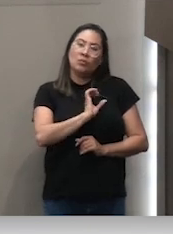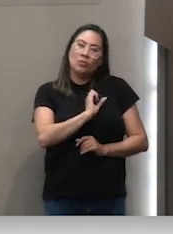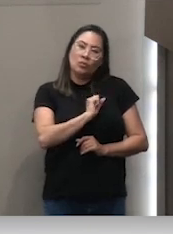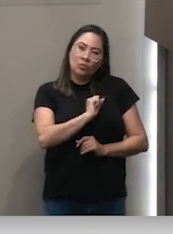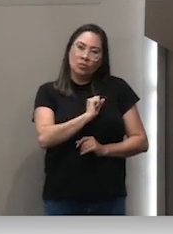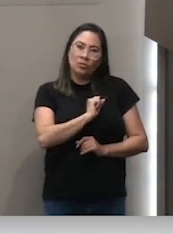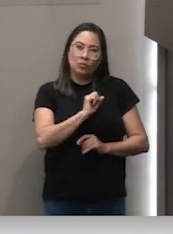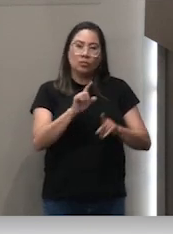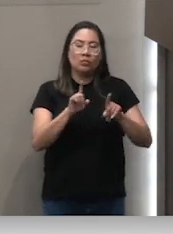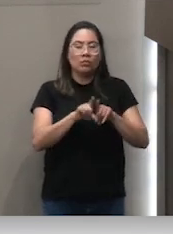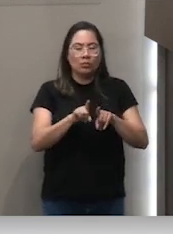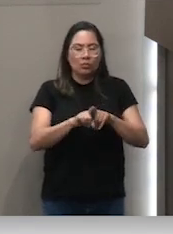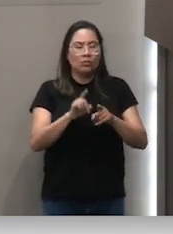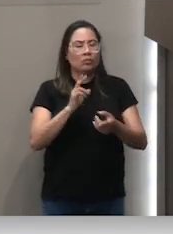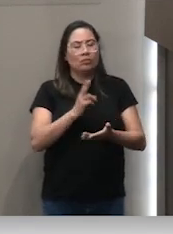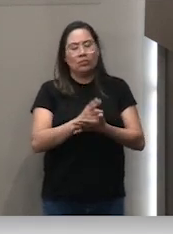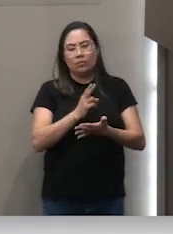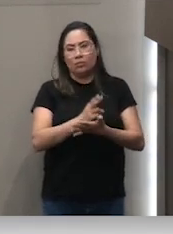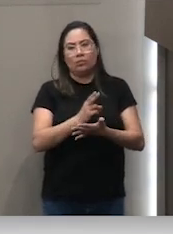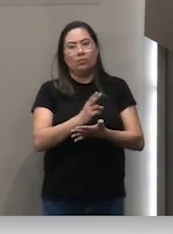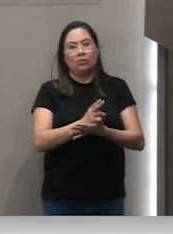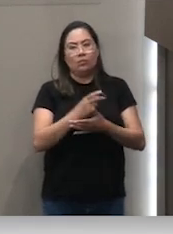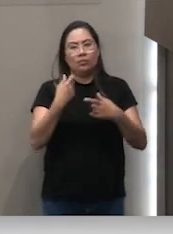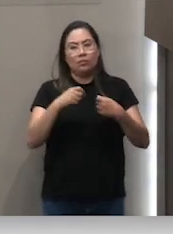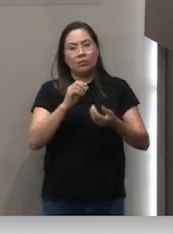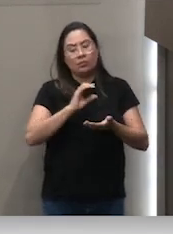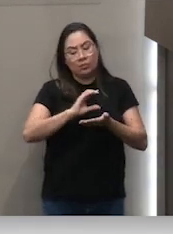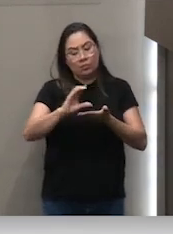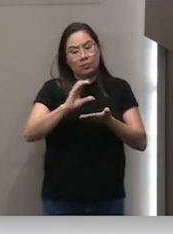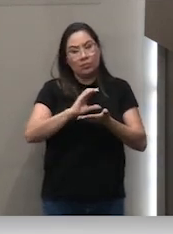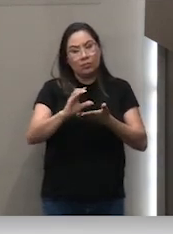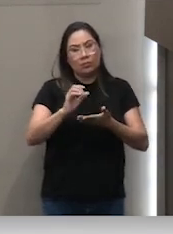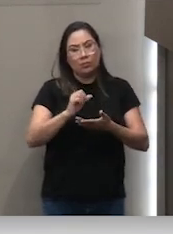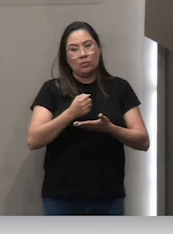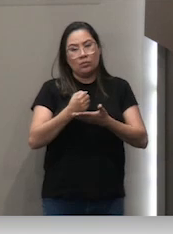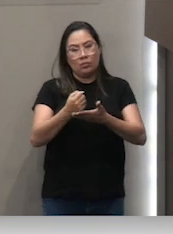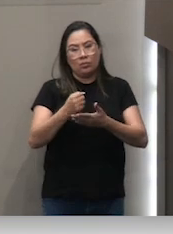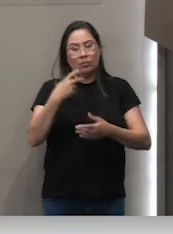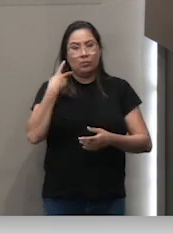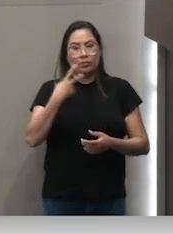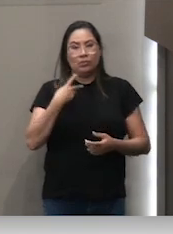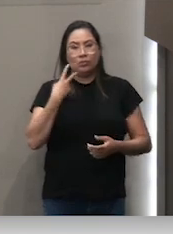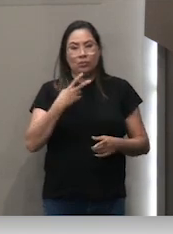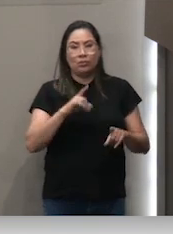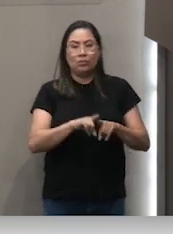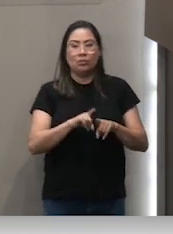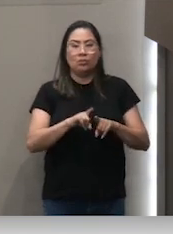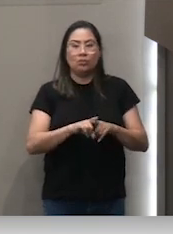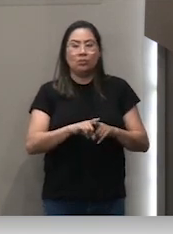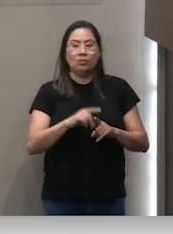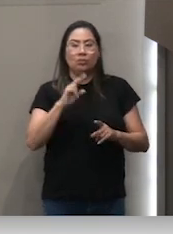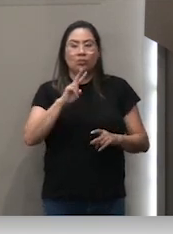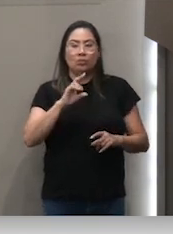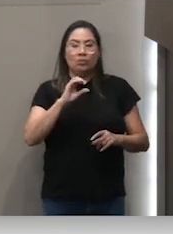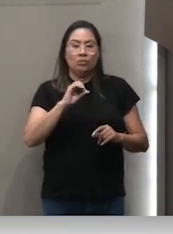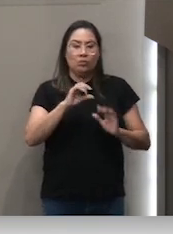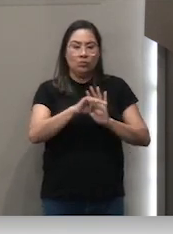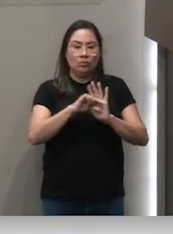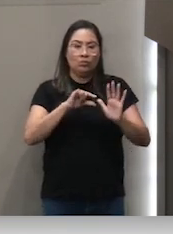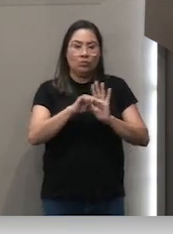está necessitando e carece de apoio do poder público. Além dessas, então, foram realizadas mais de 20